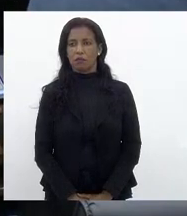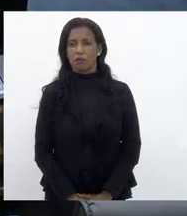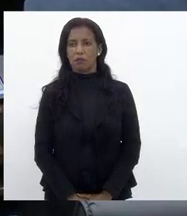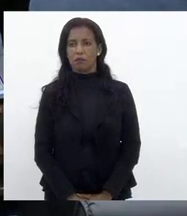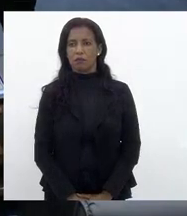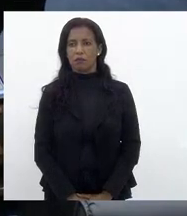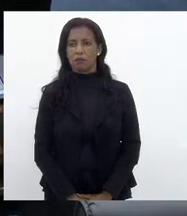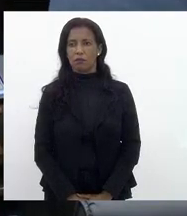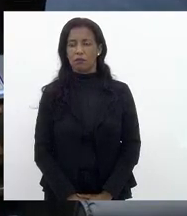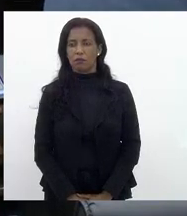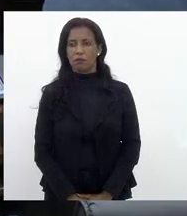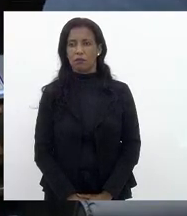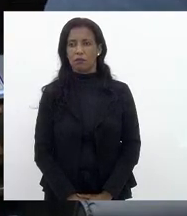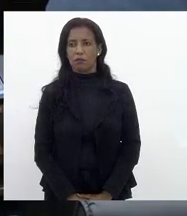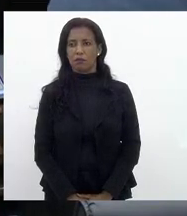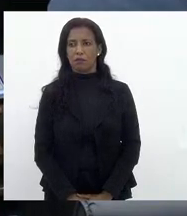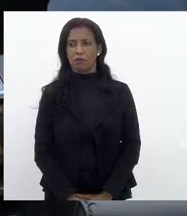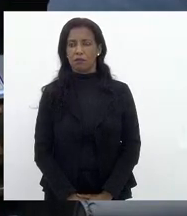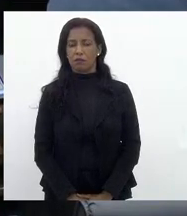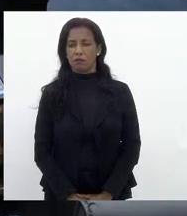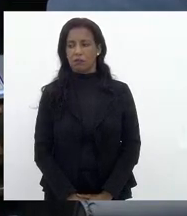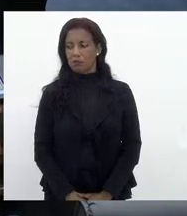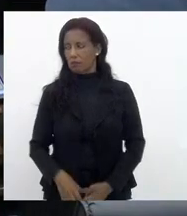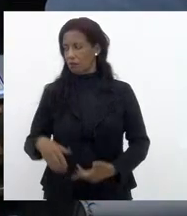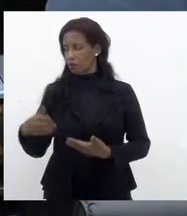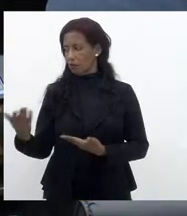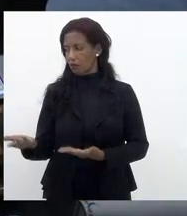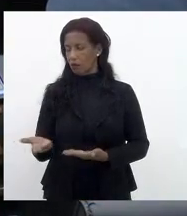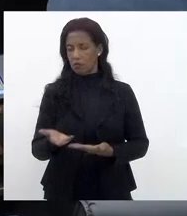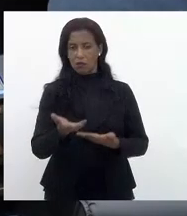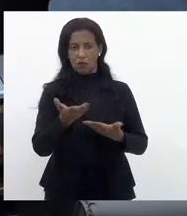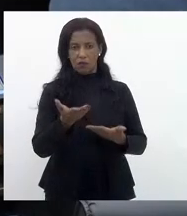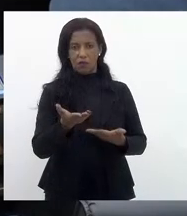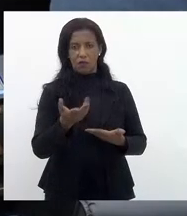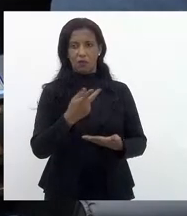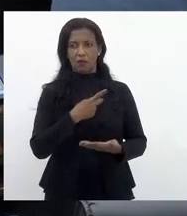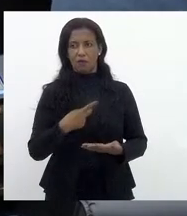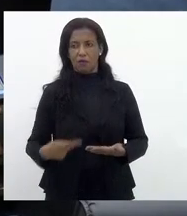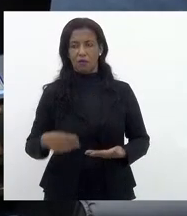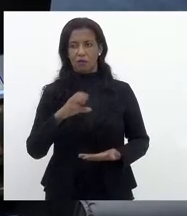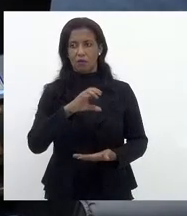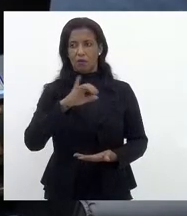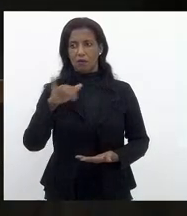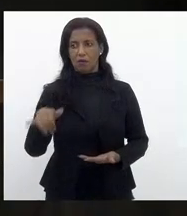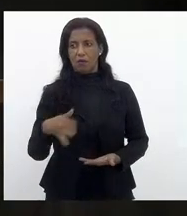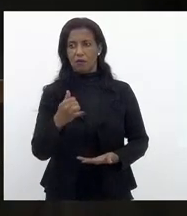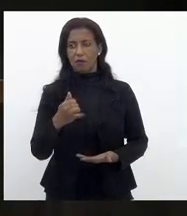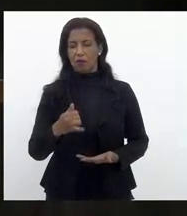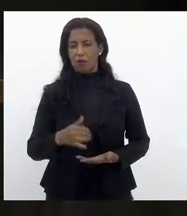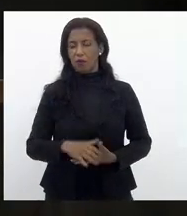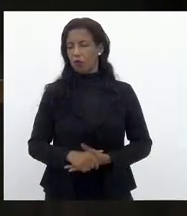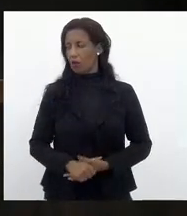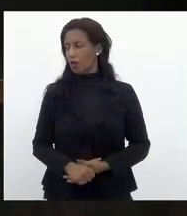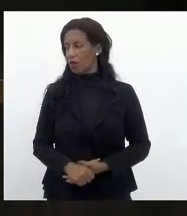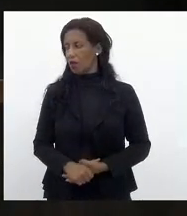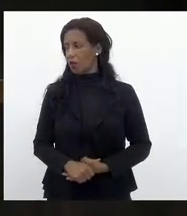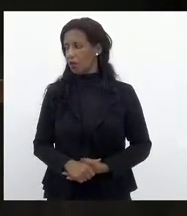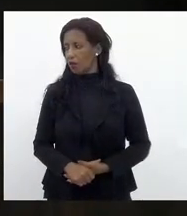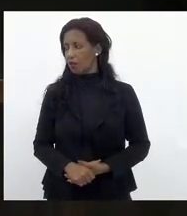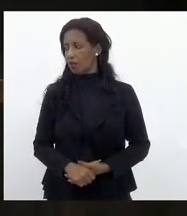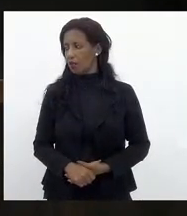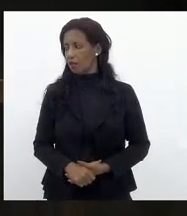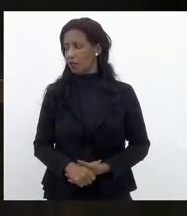e eu passo a palavra ao Deputado da presidente da ccj Deputado Márcio Pacheco